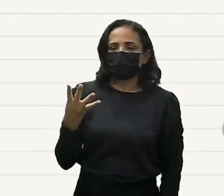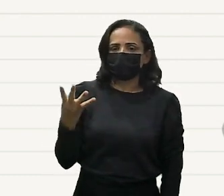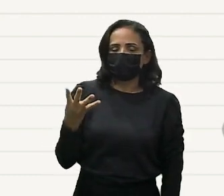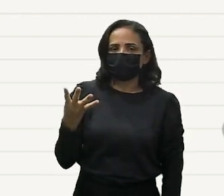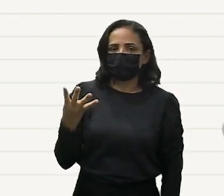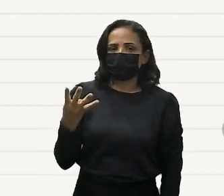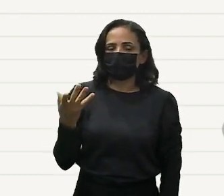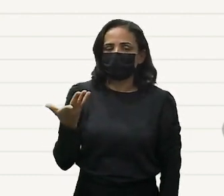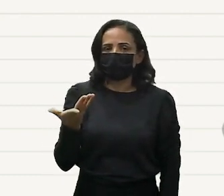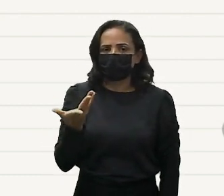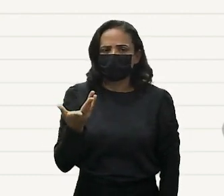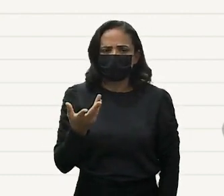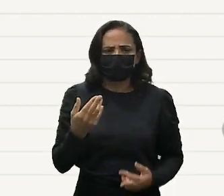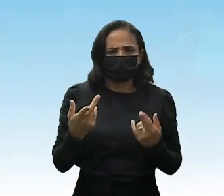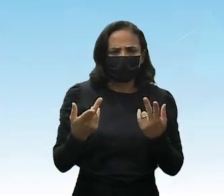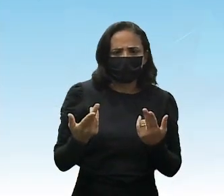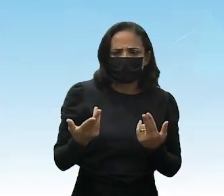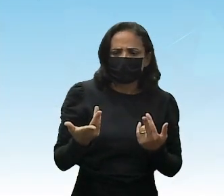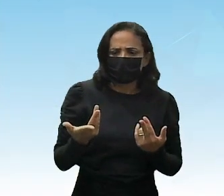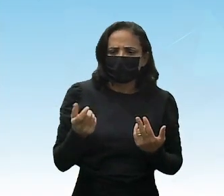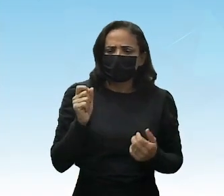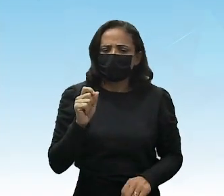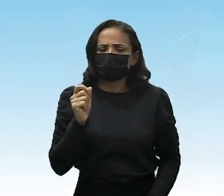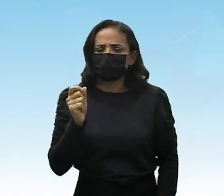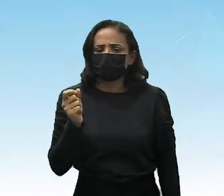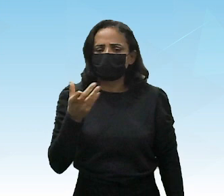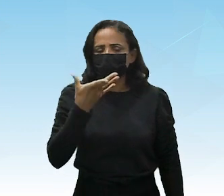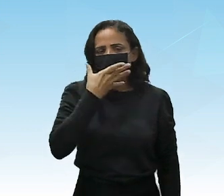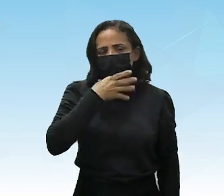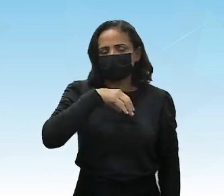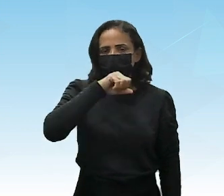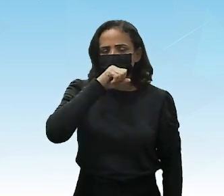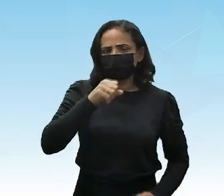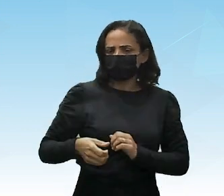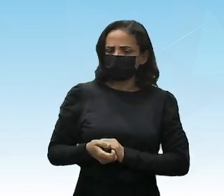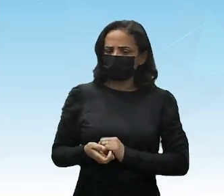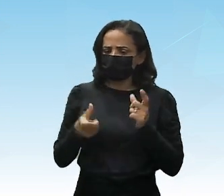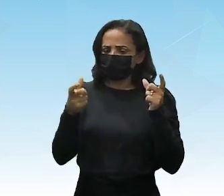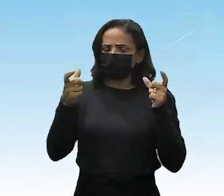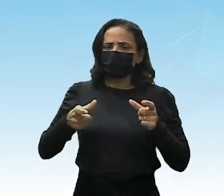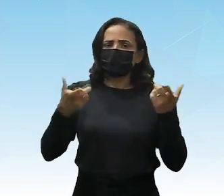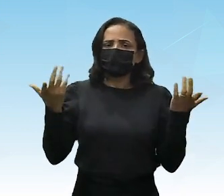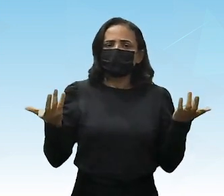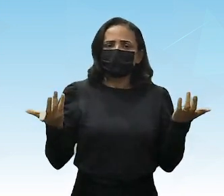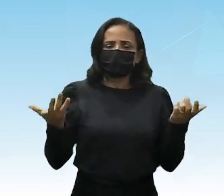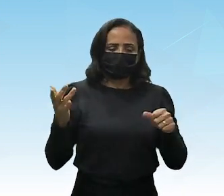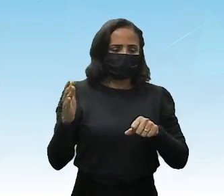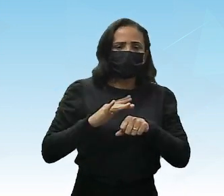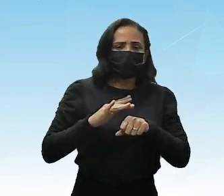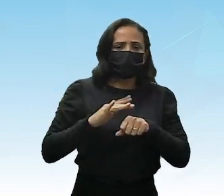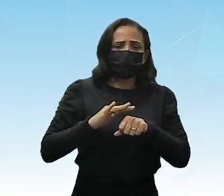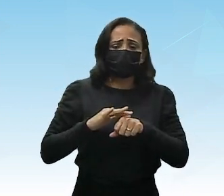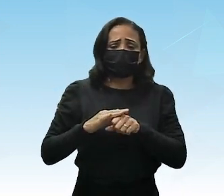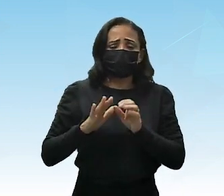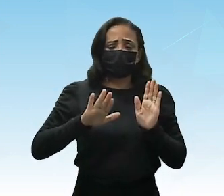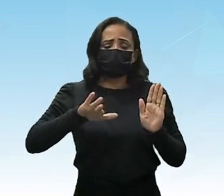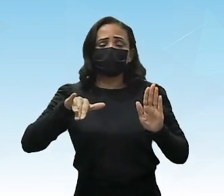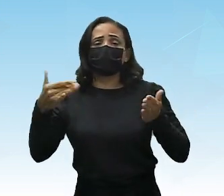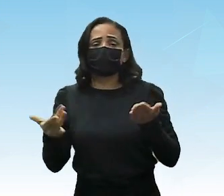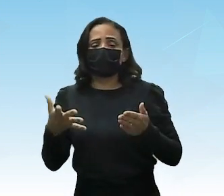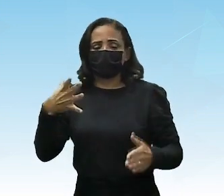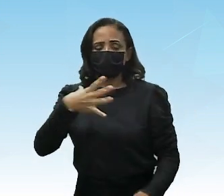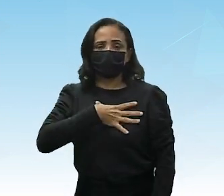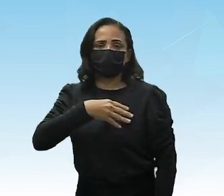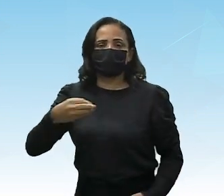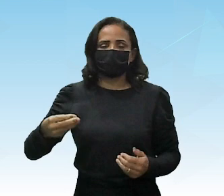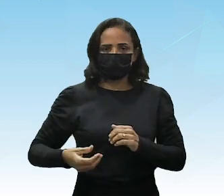pai. Aí geralmente eles perguntam, aonde é que você vai ter a doença? Olhe, para você